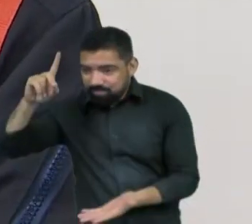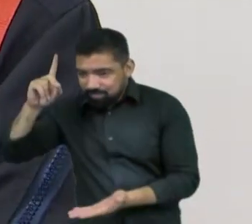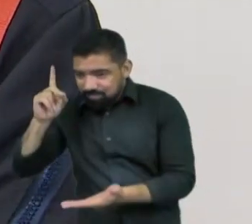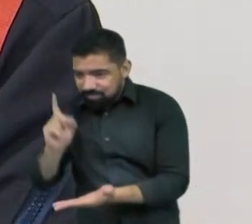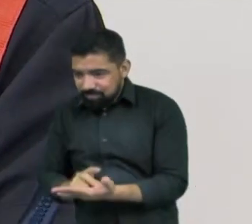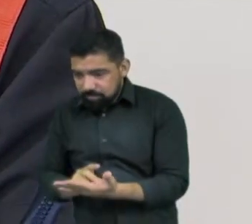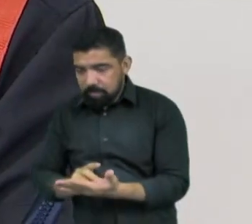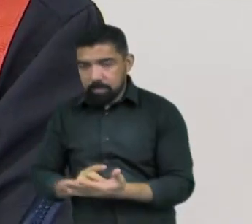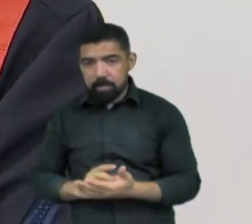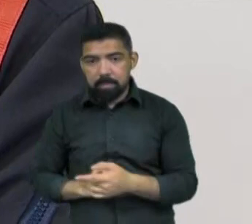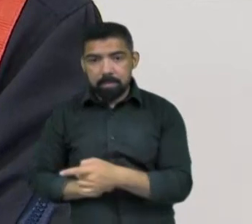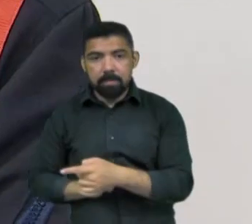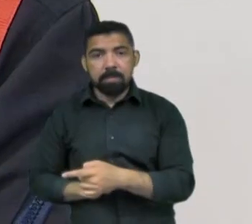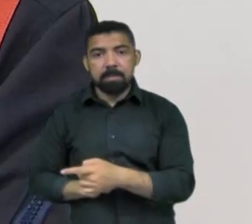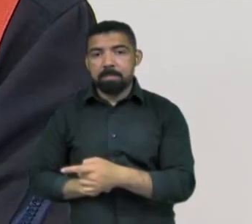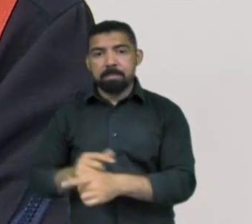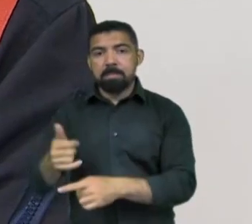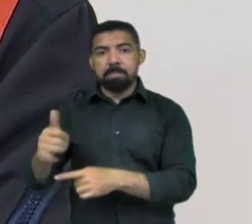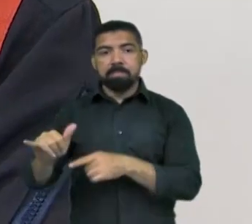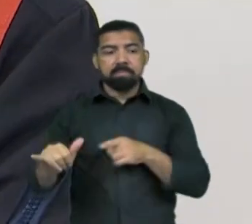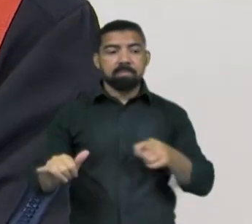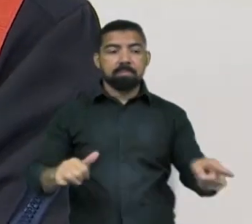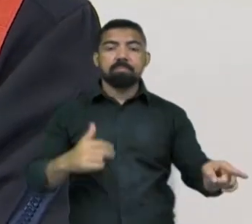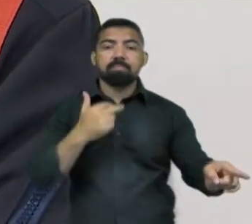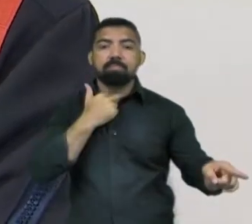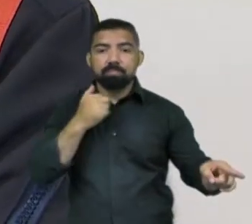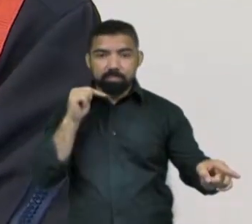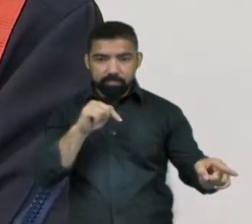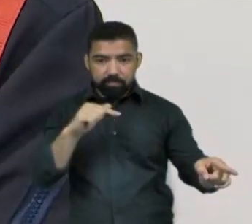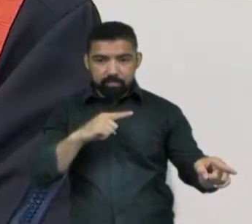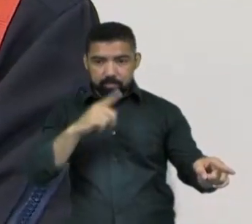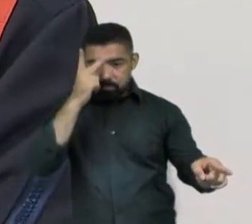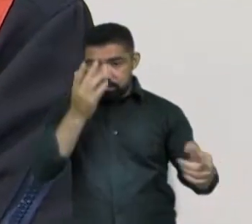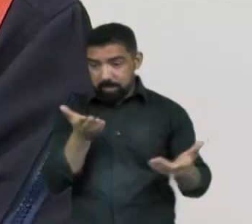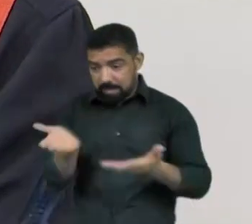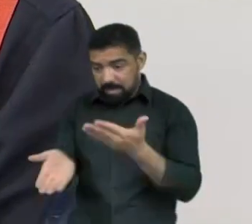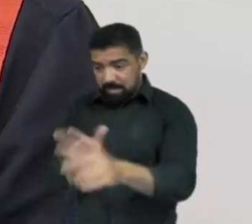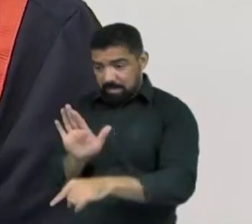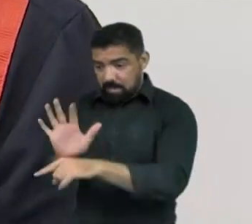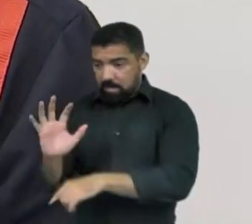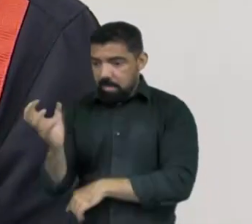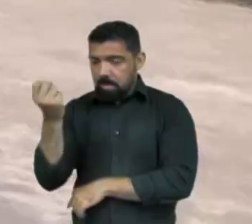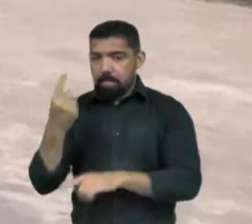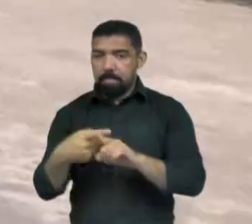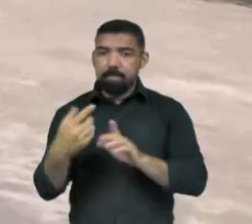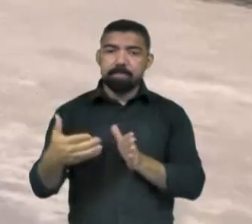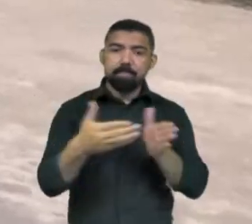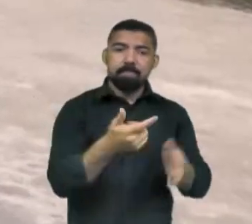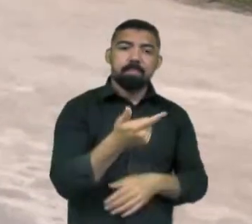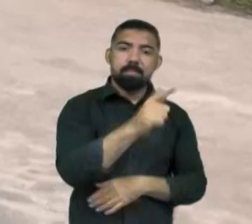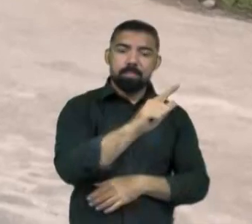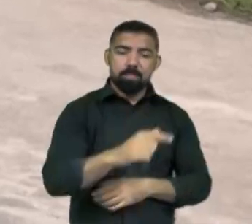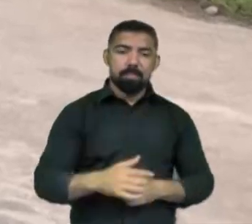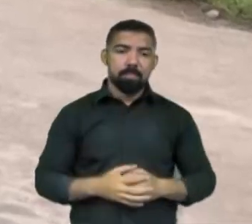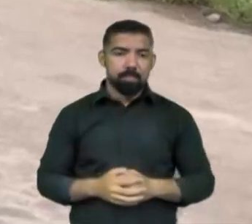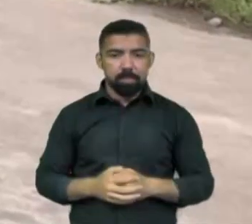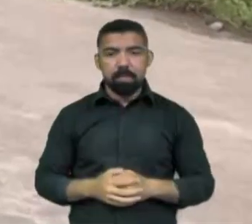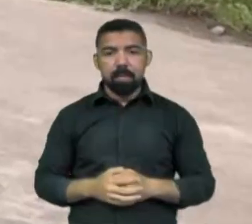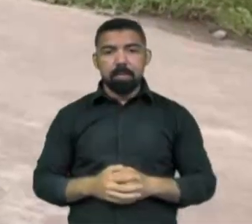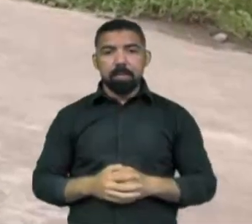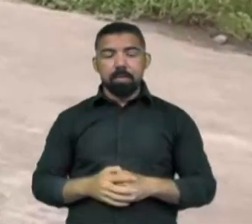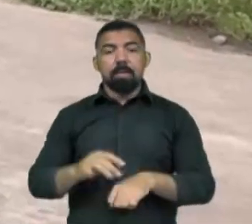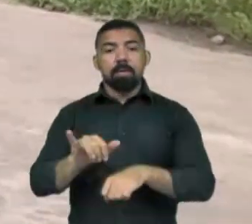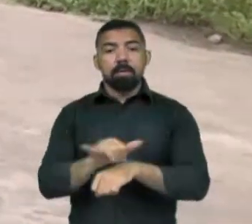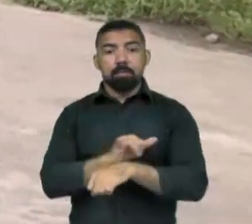acontecimento verdadeiro e aquela pessoa pode estar deixando de ser atendida porque o carro está indo para um trote. Uma estratégia utilizada pelo